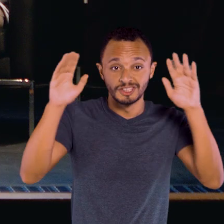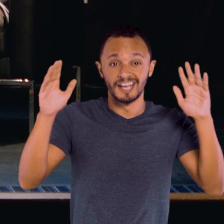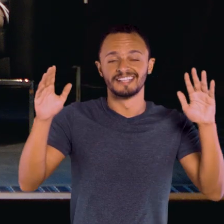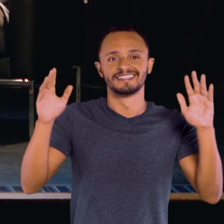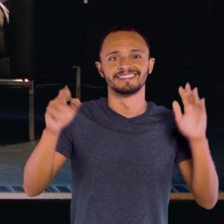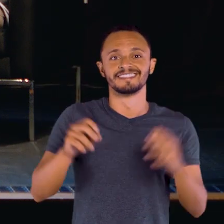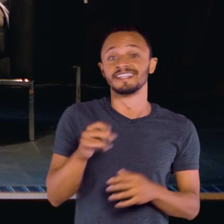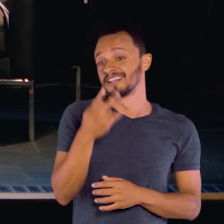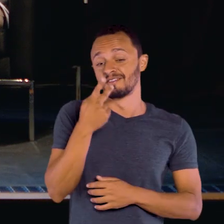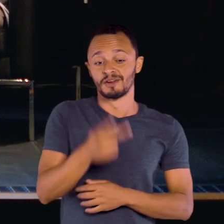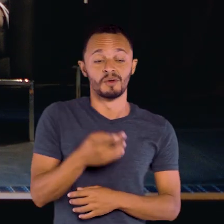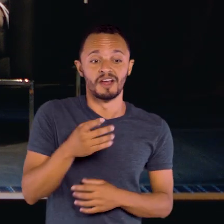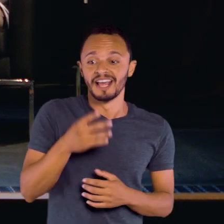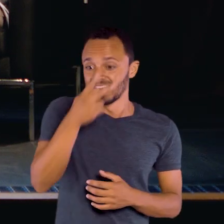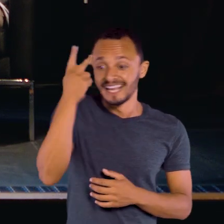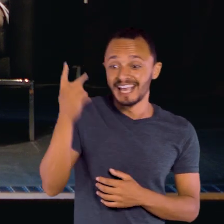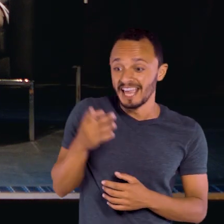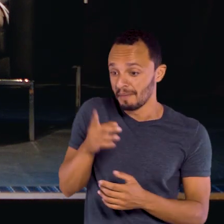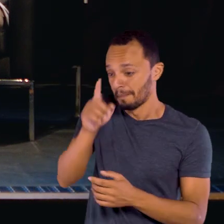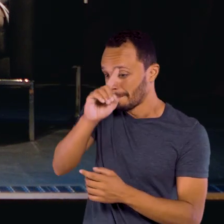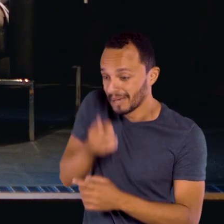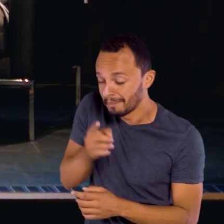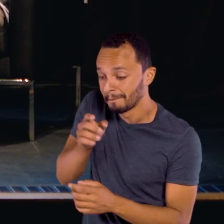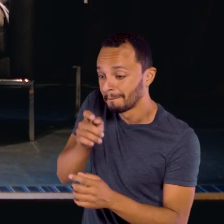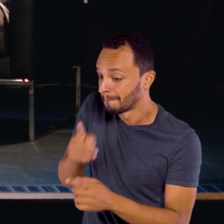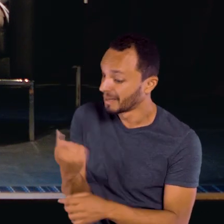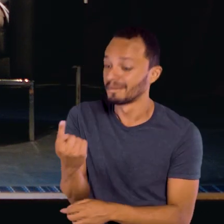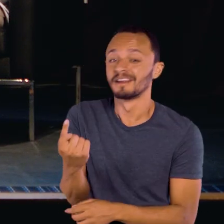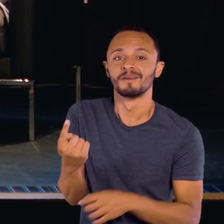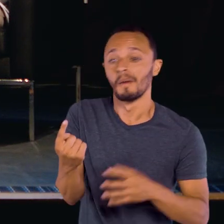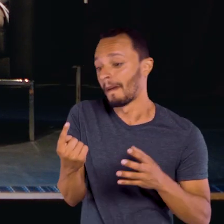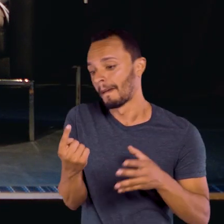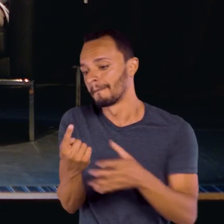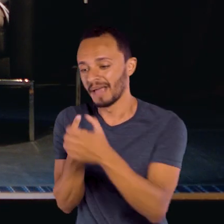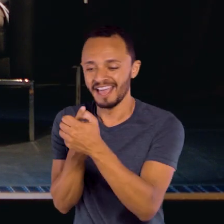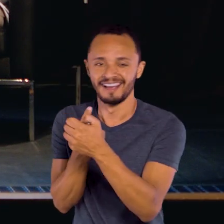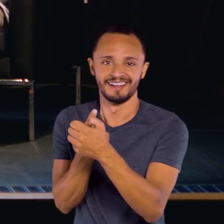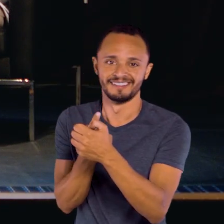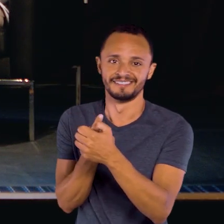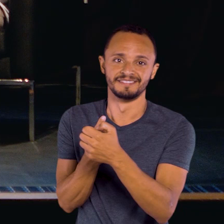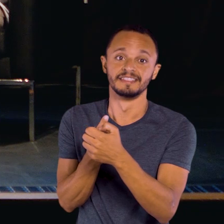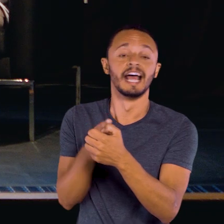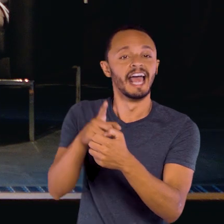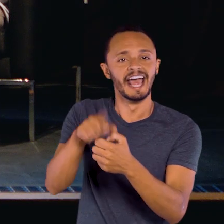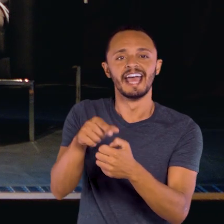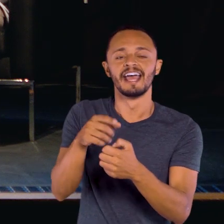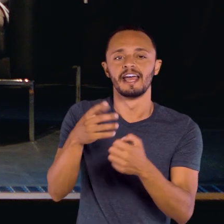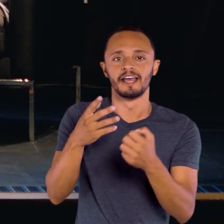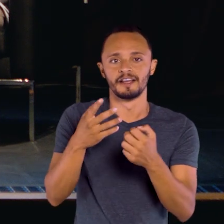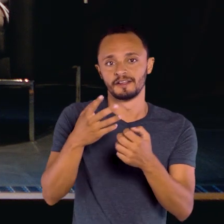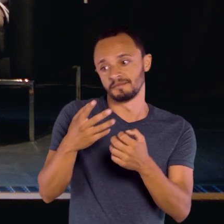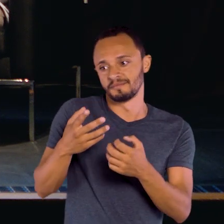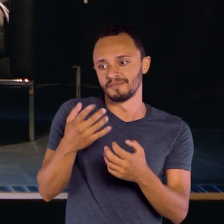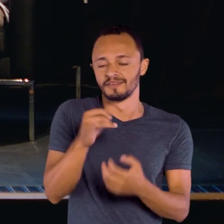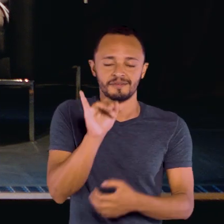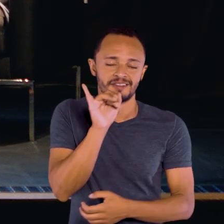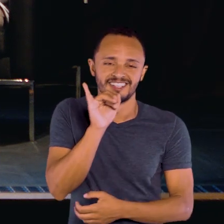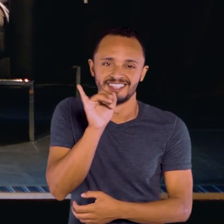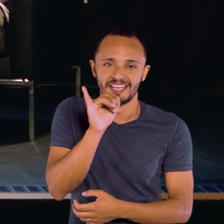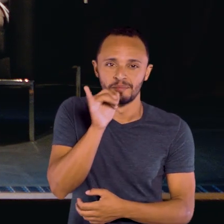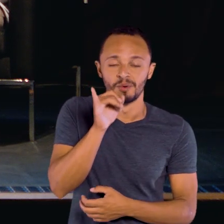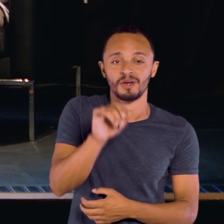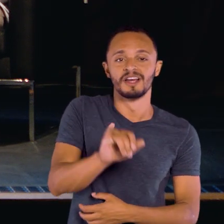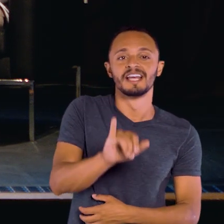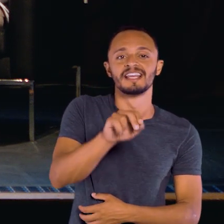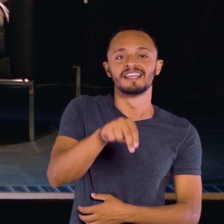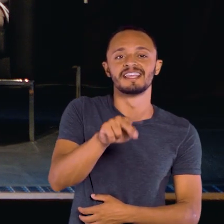Aí foi muito interessante. O meu conto aqui é sobre Yansan. Enfim, porque também tem